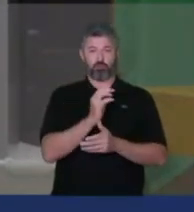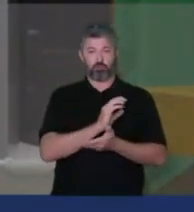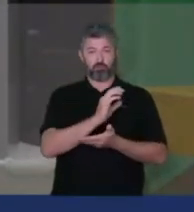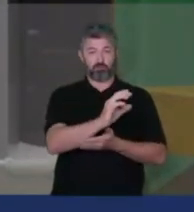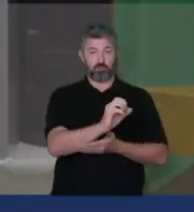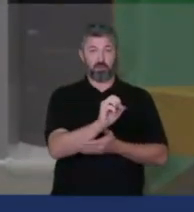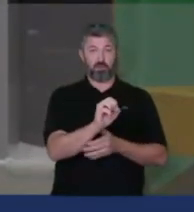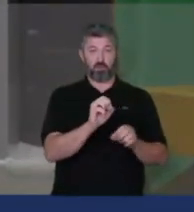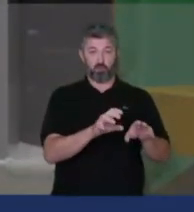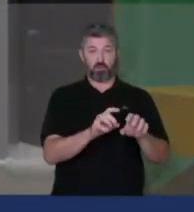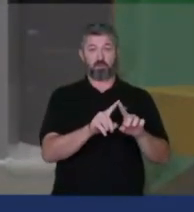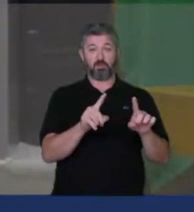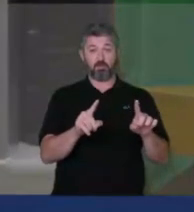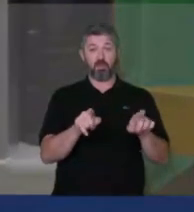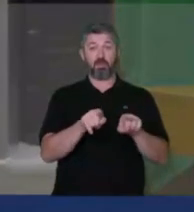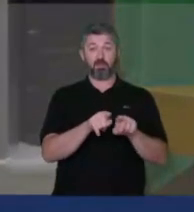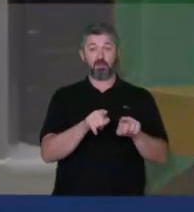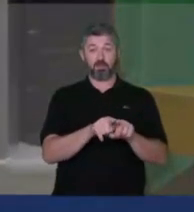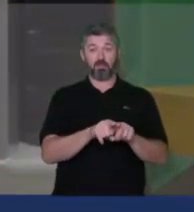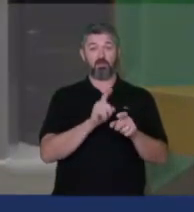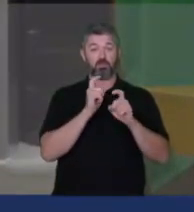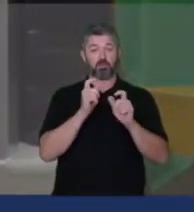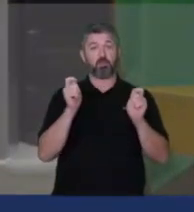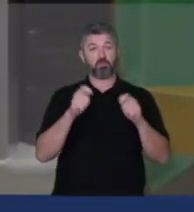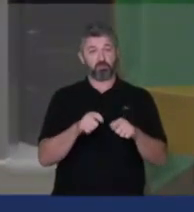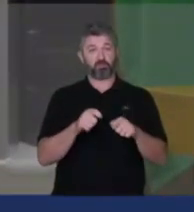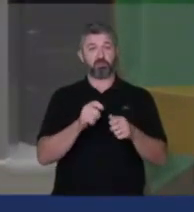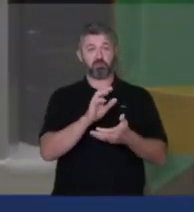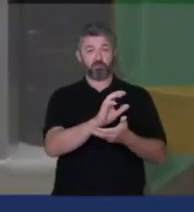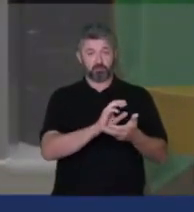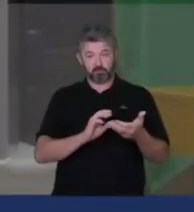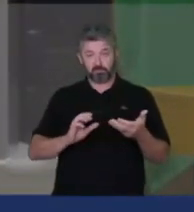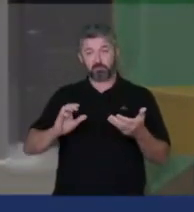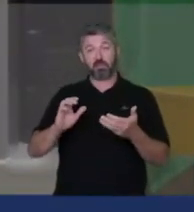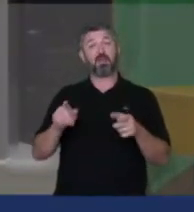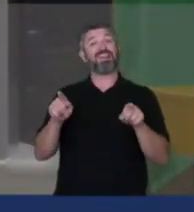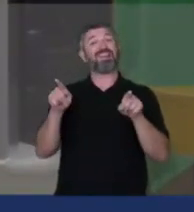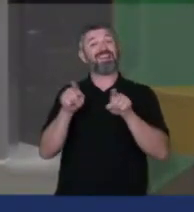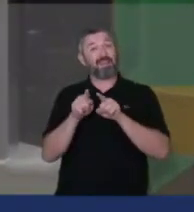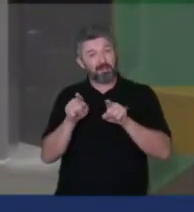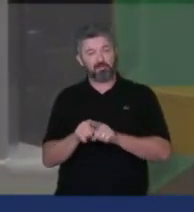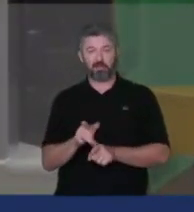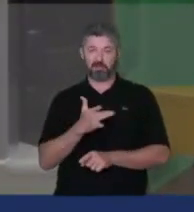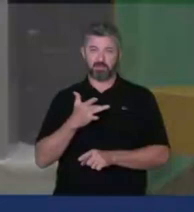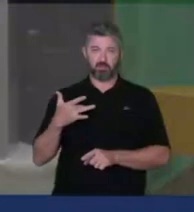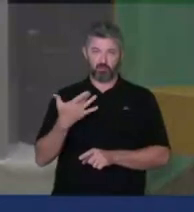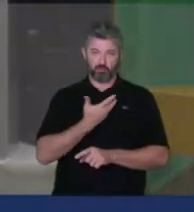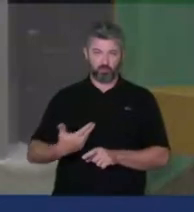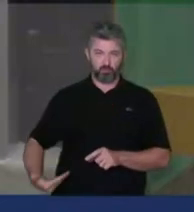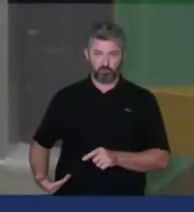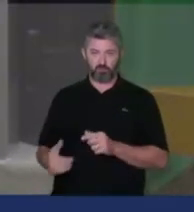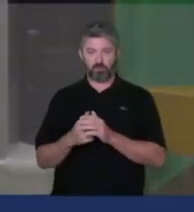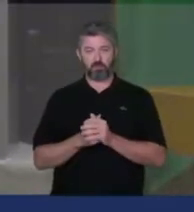educação, mas deixando também ao gestor a oportunidade de que esse recurso possa ir também para a saúde pública. É